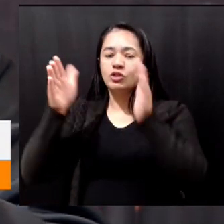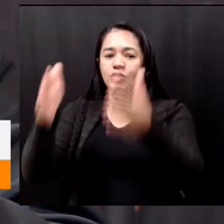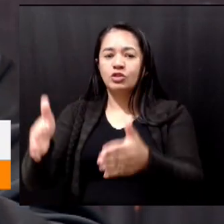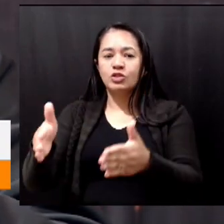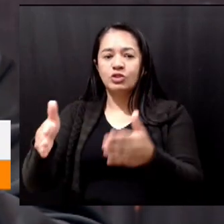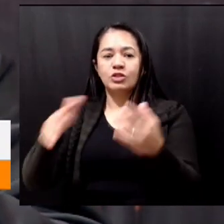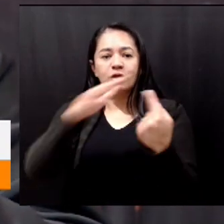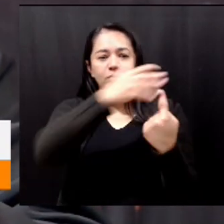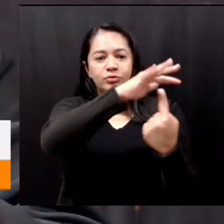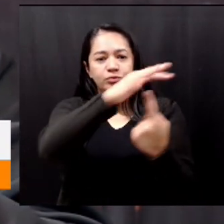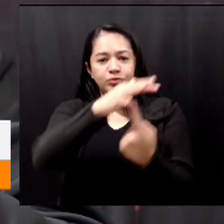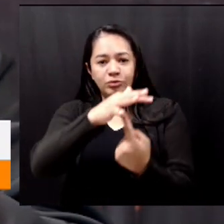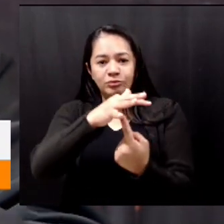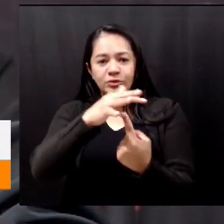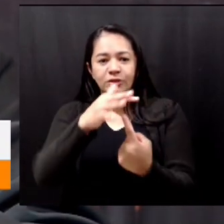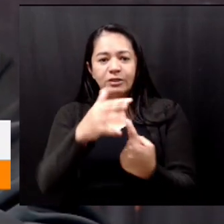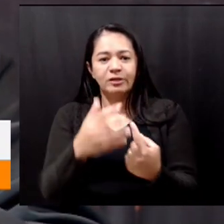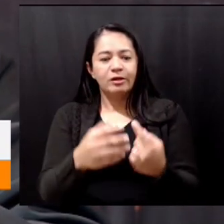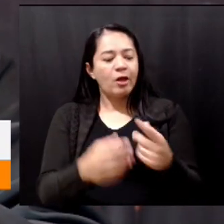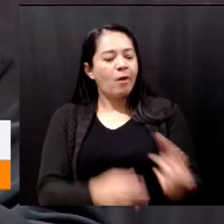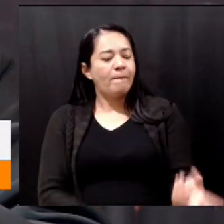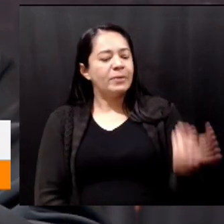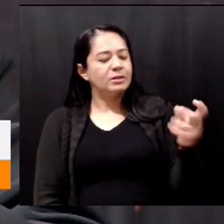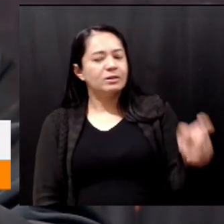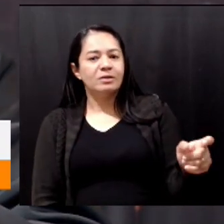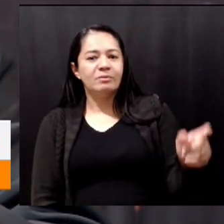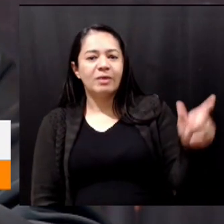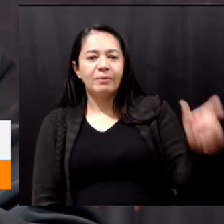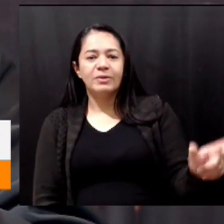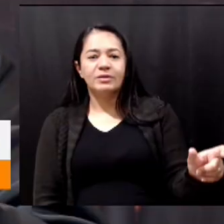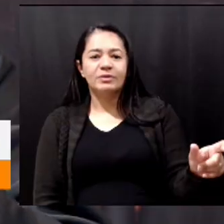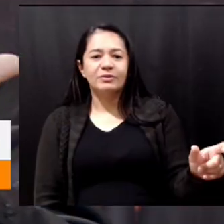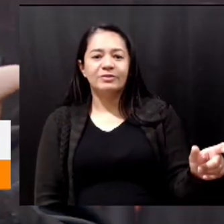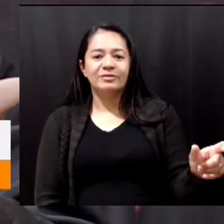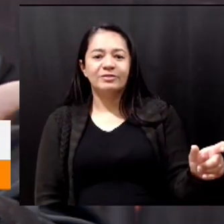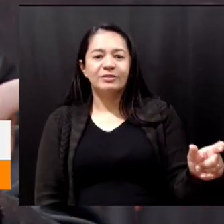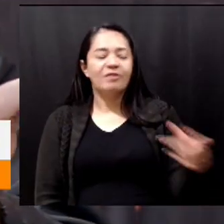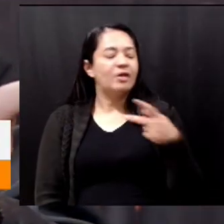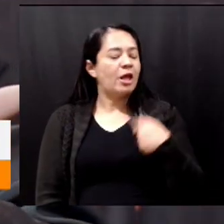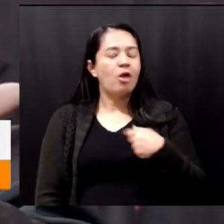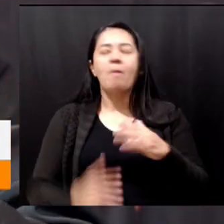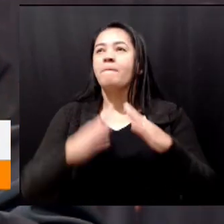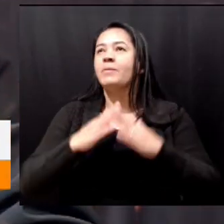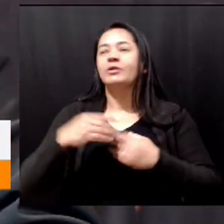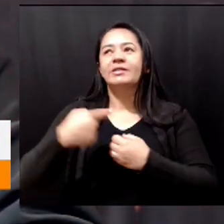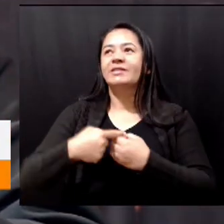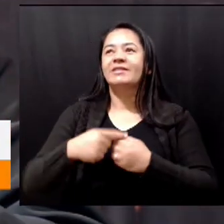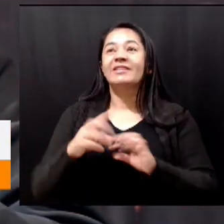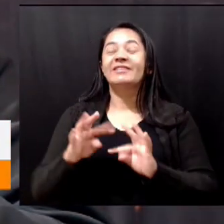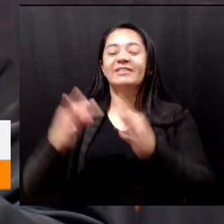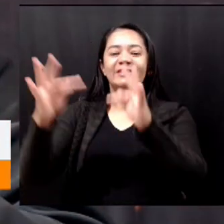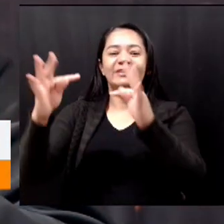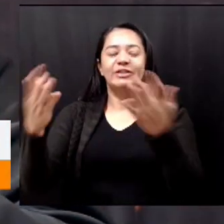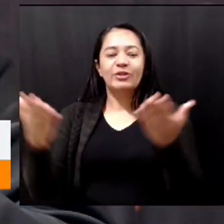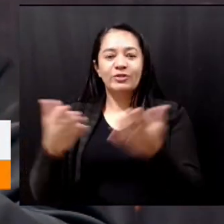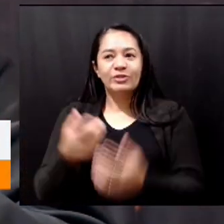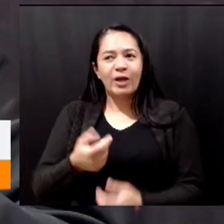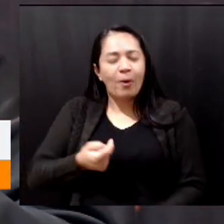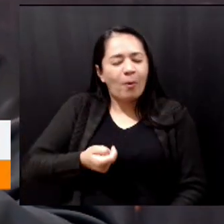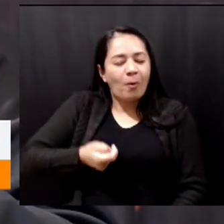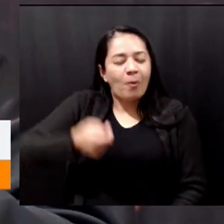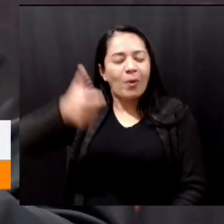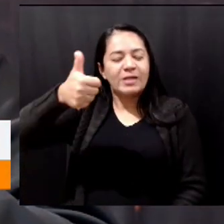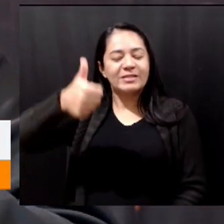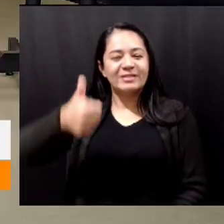escutar um cidadão falar que mora na cidade da tecnologia. Hoje nós estamos chegando perto disso, né? Então acho que é muito legal essa